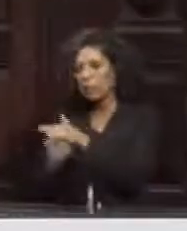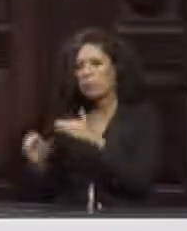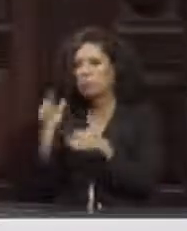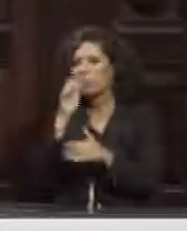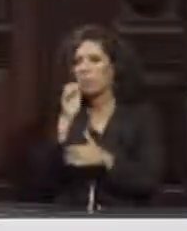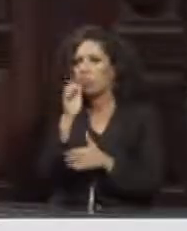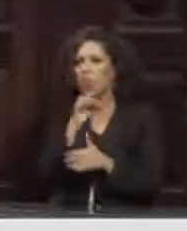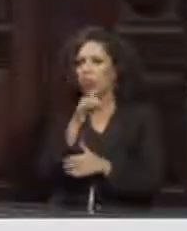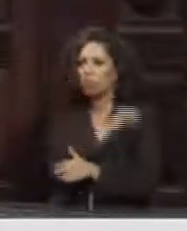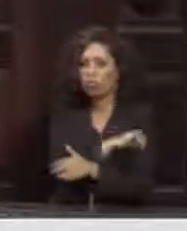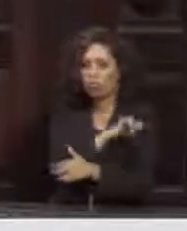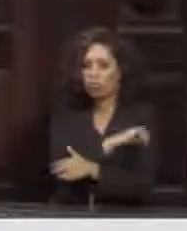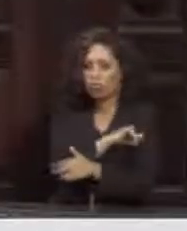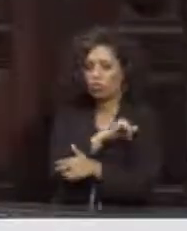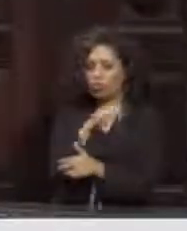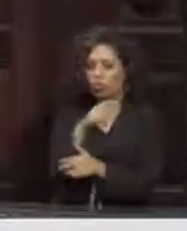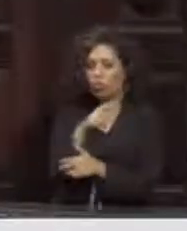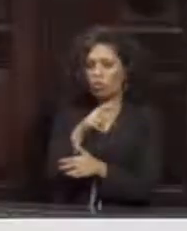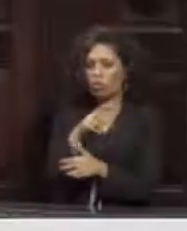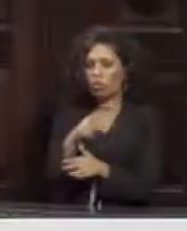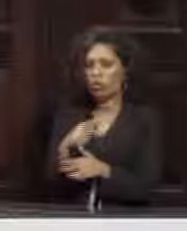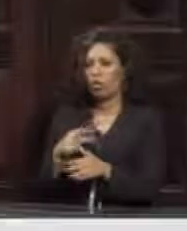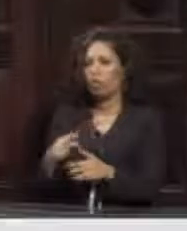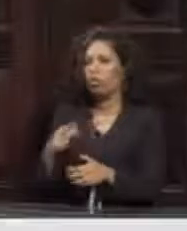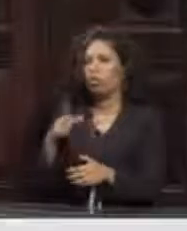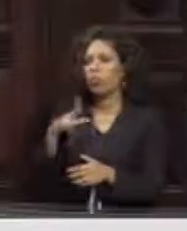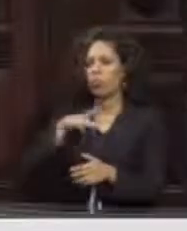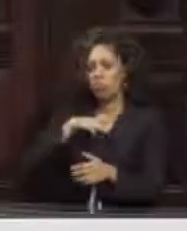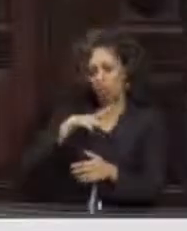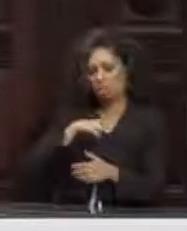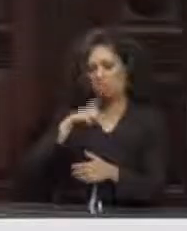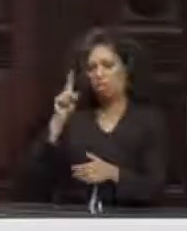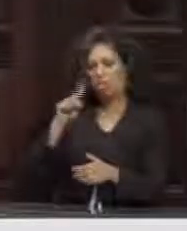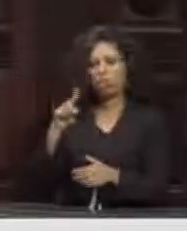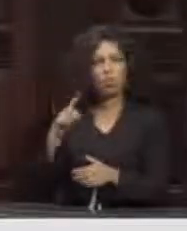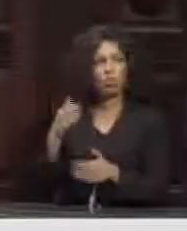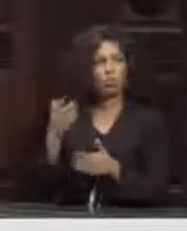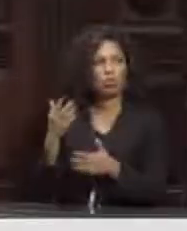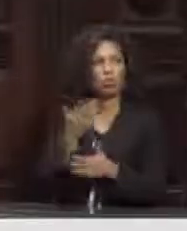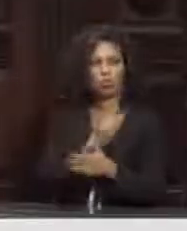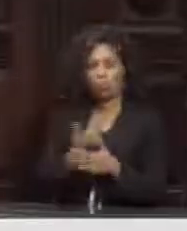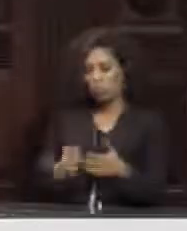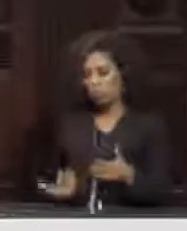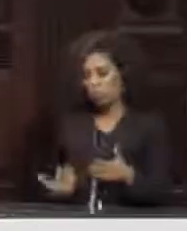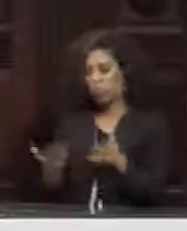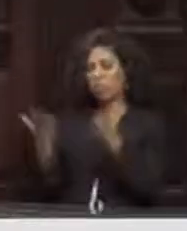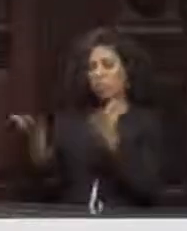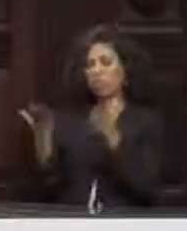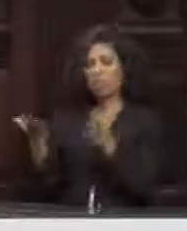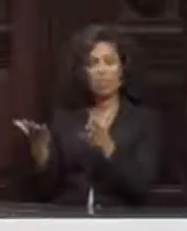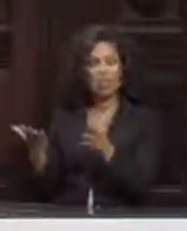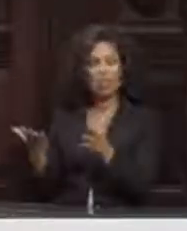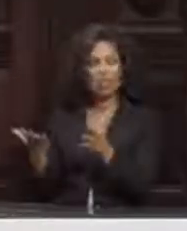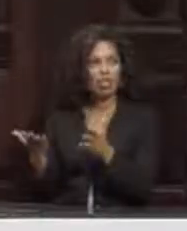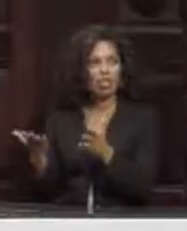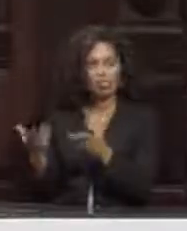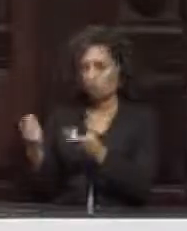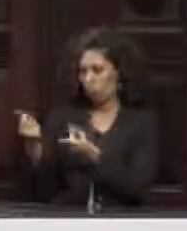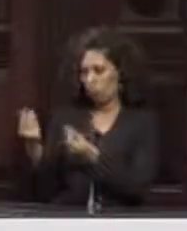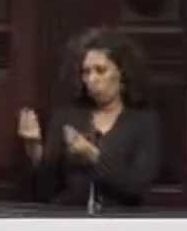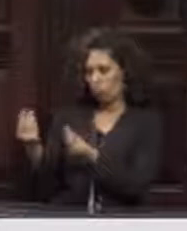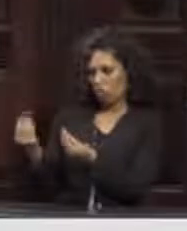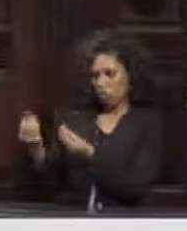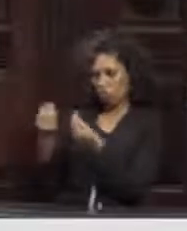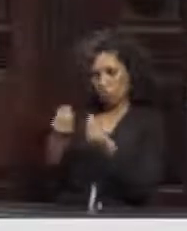nessas mensagens. É este o objetivo. O governo quer antecipar receitas, mas a